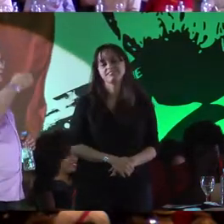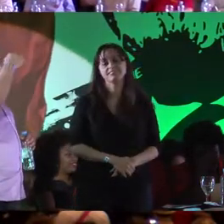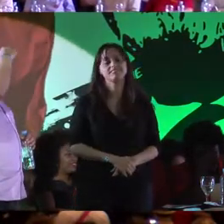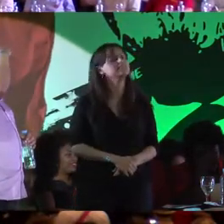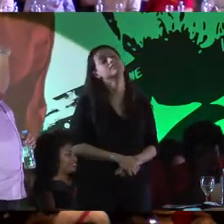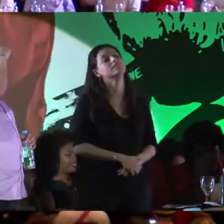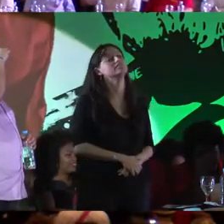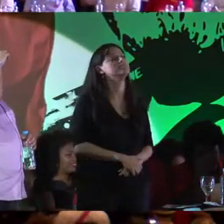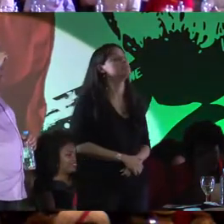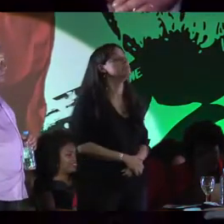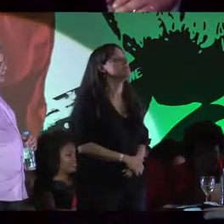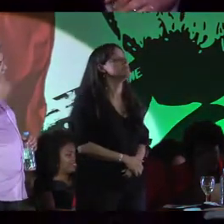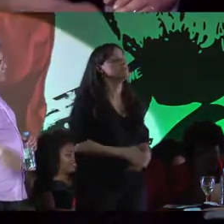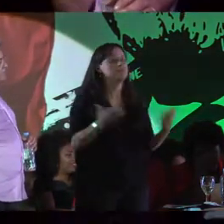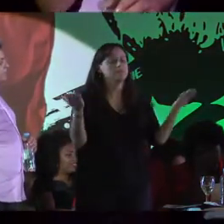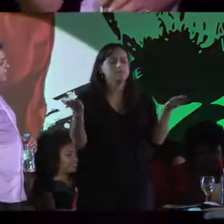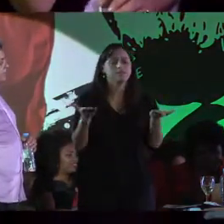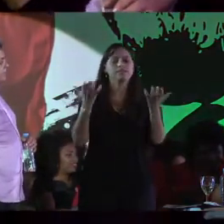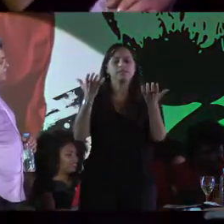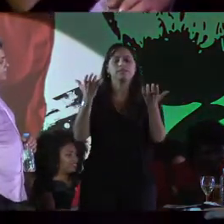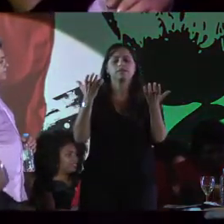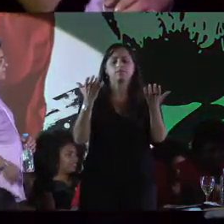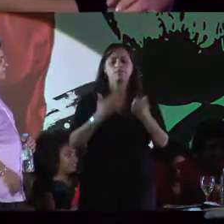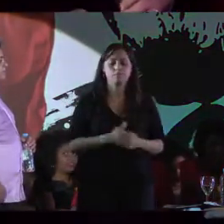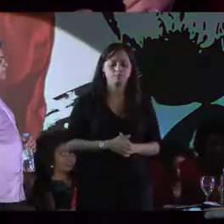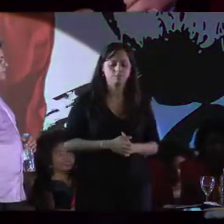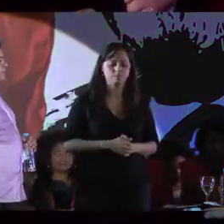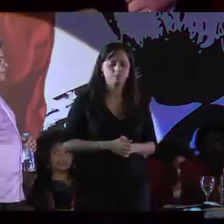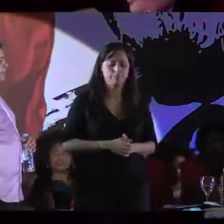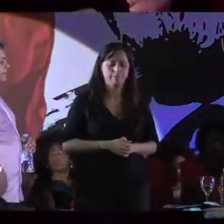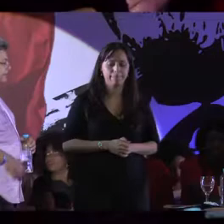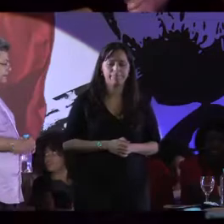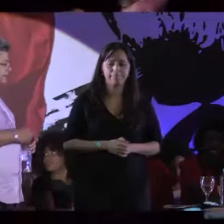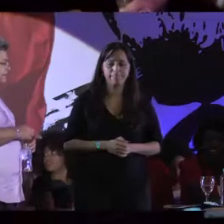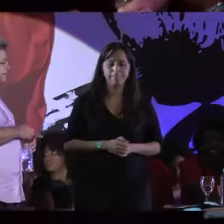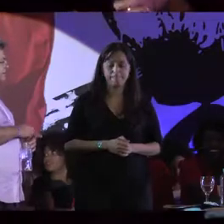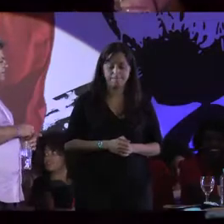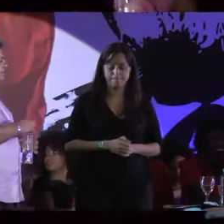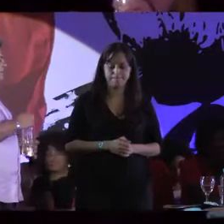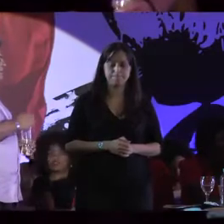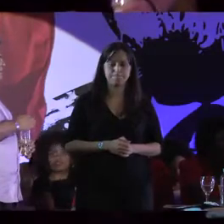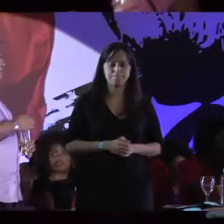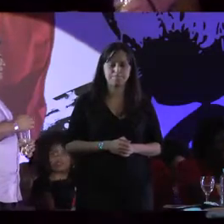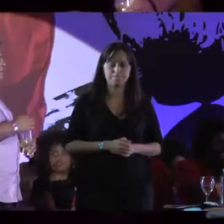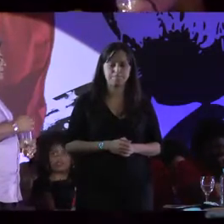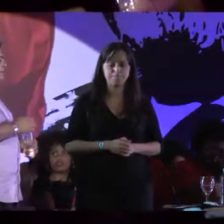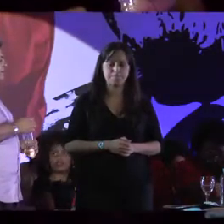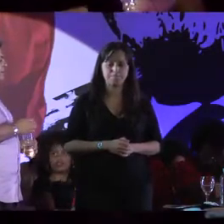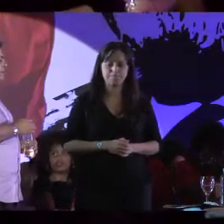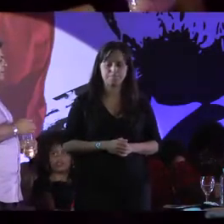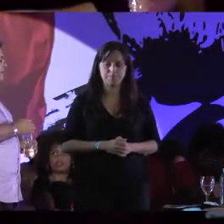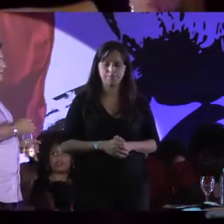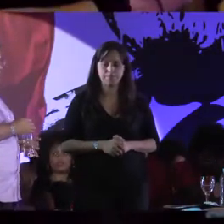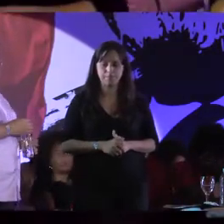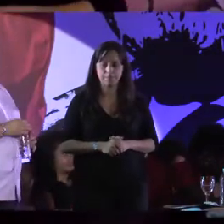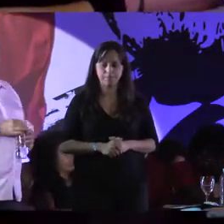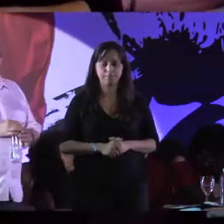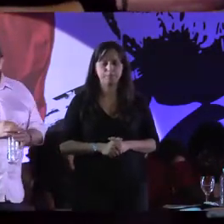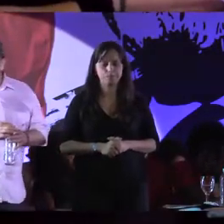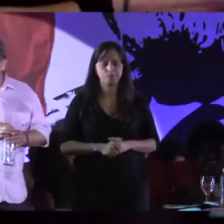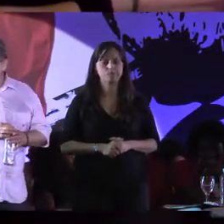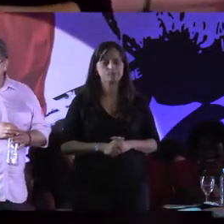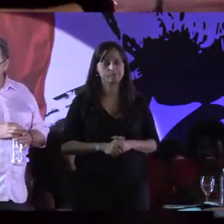Eu queria convidar agora, para trocar uma palavra com a gente, um parceiro nosso